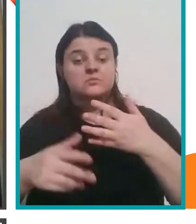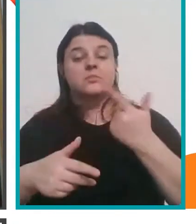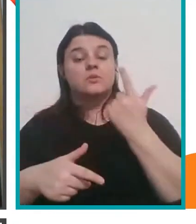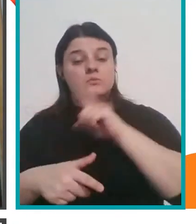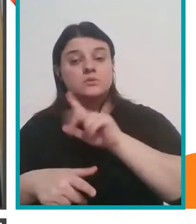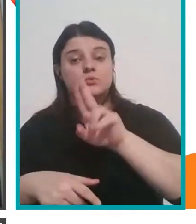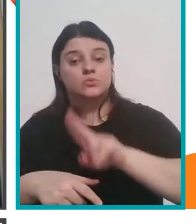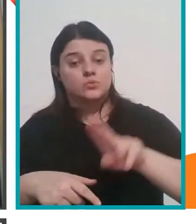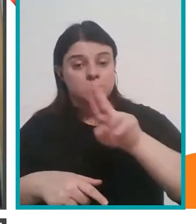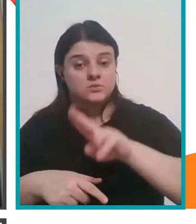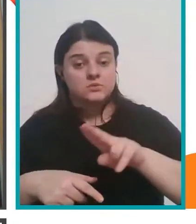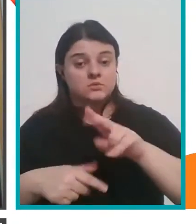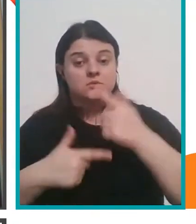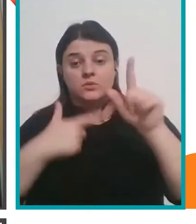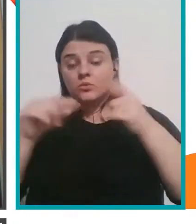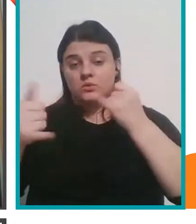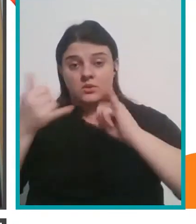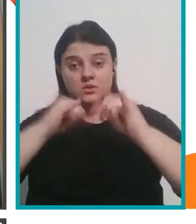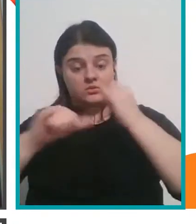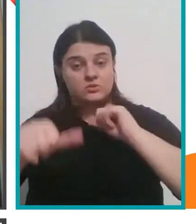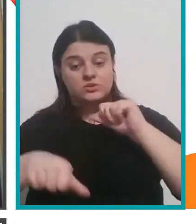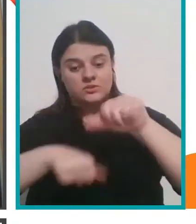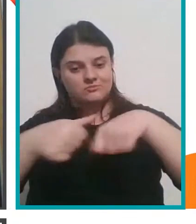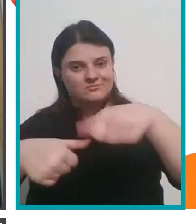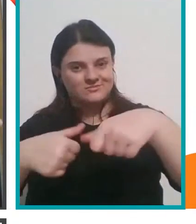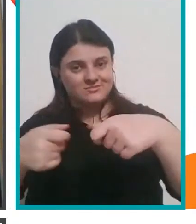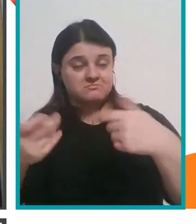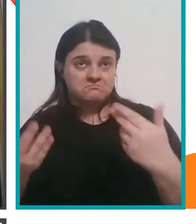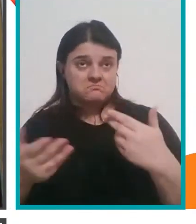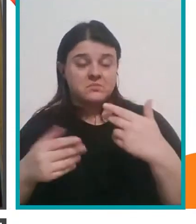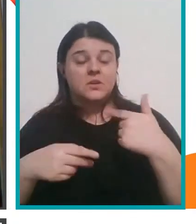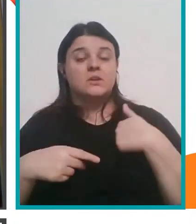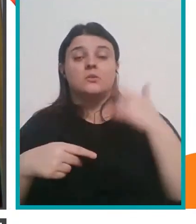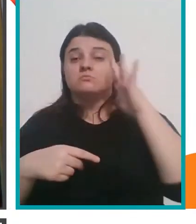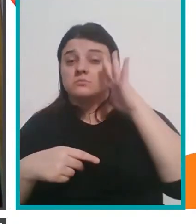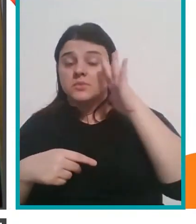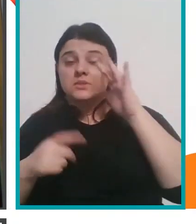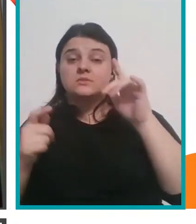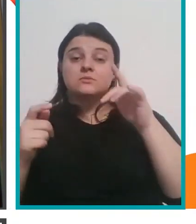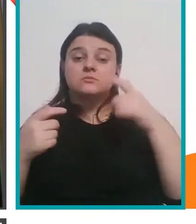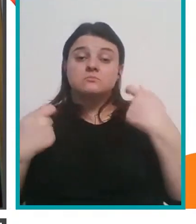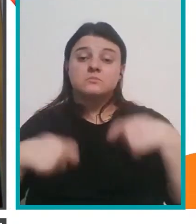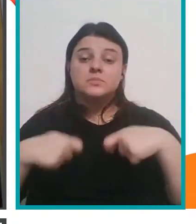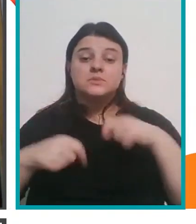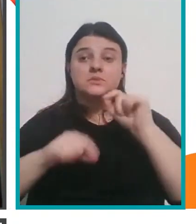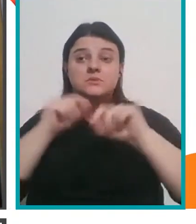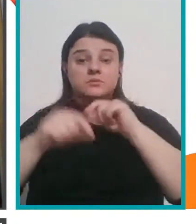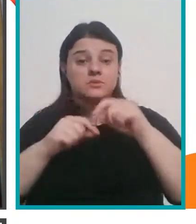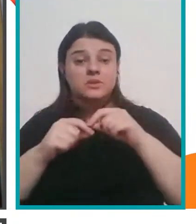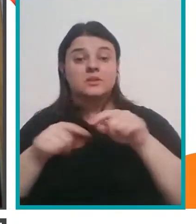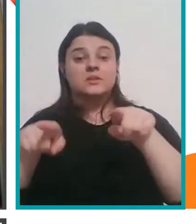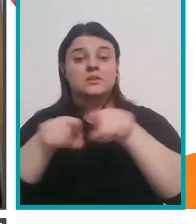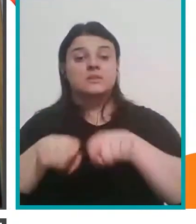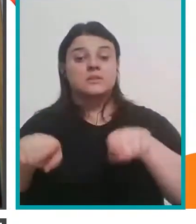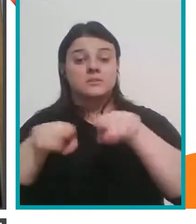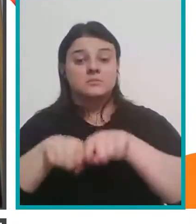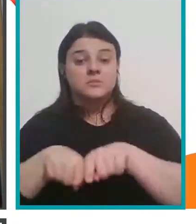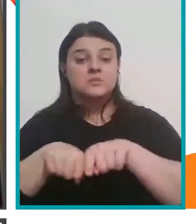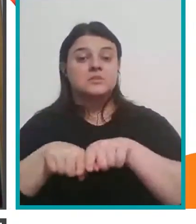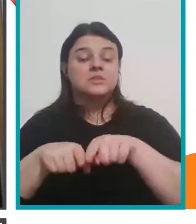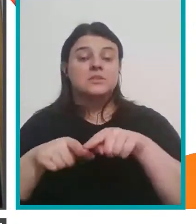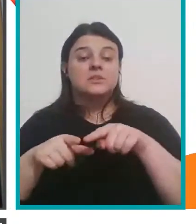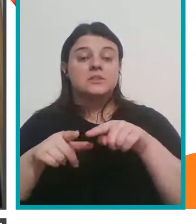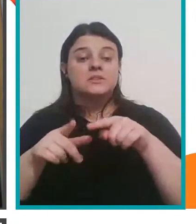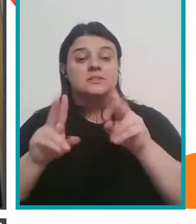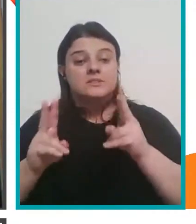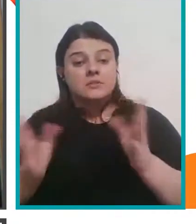de fontes de energia renovável. Eu penso que é preciso apostar naquilo que é